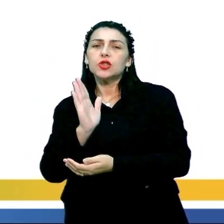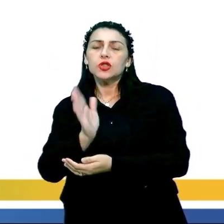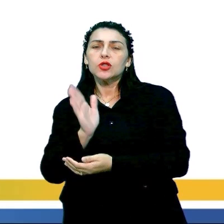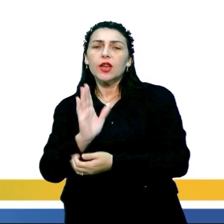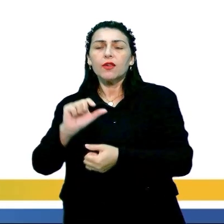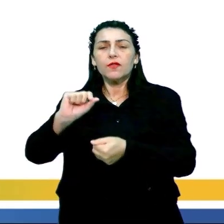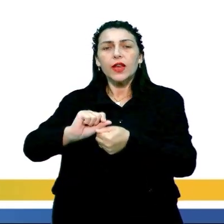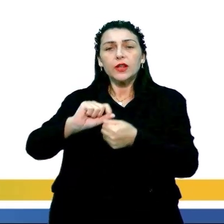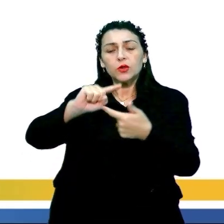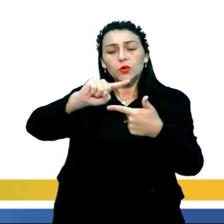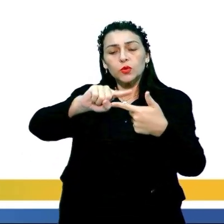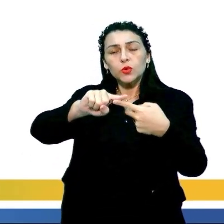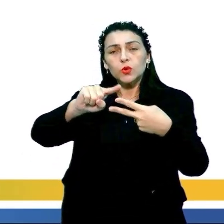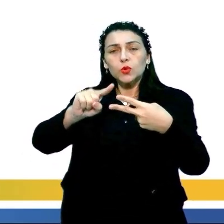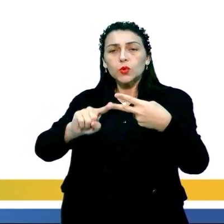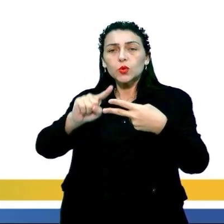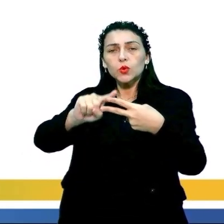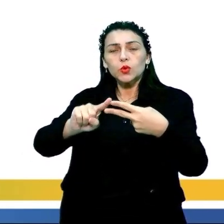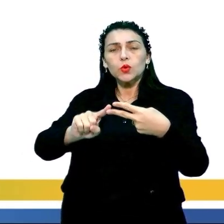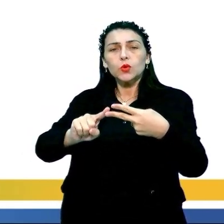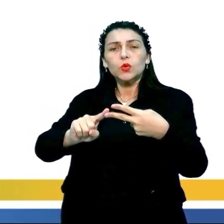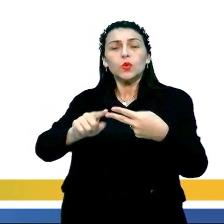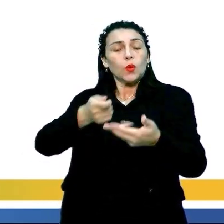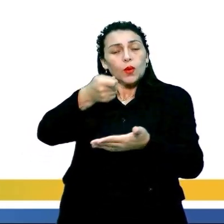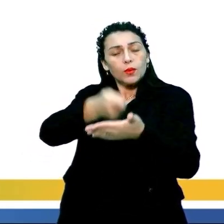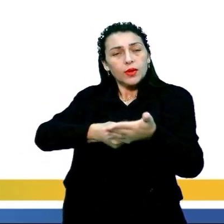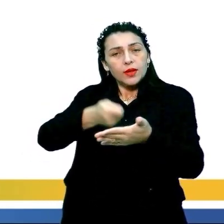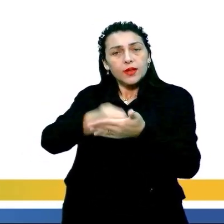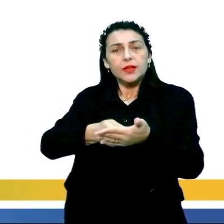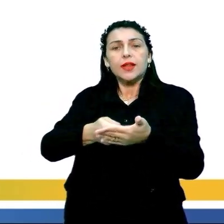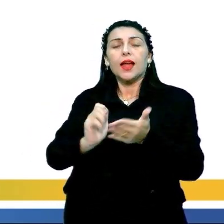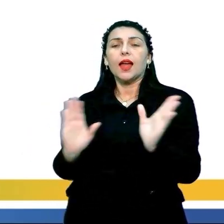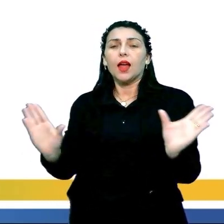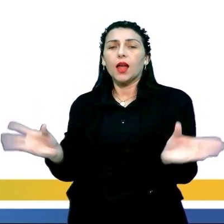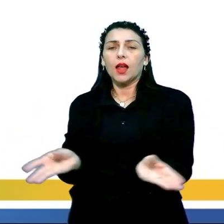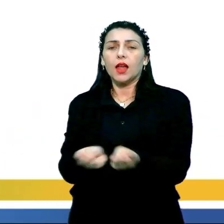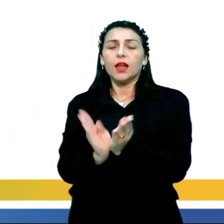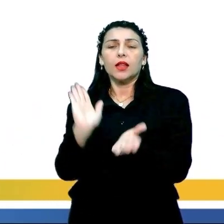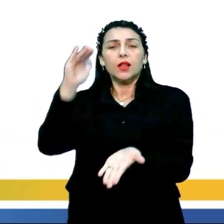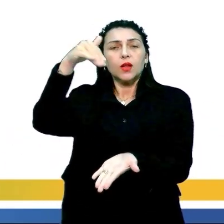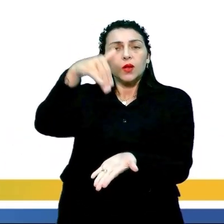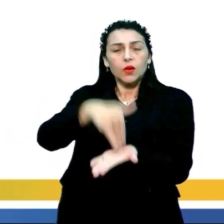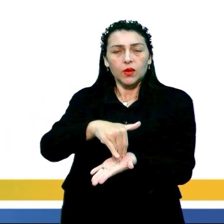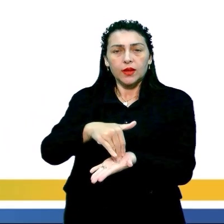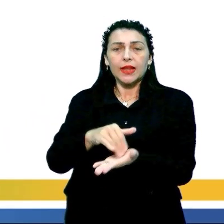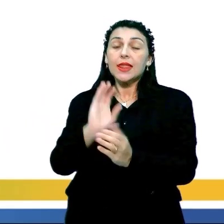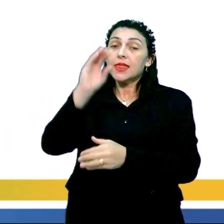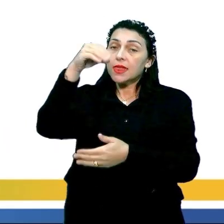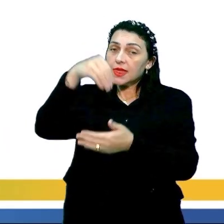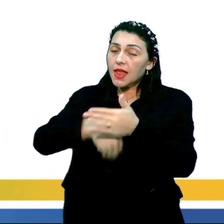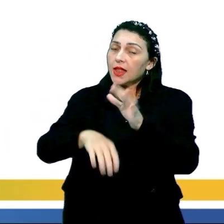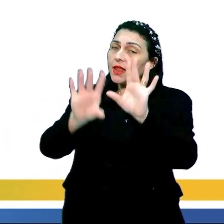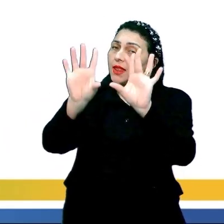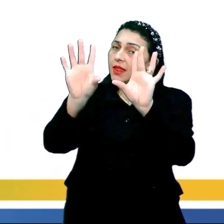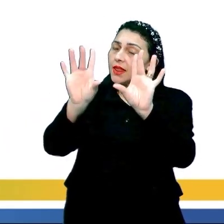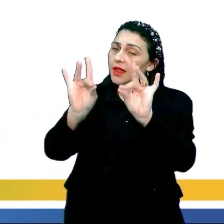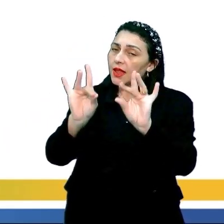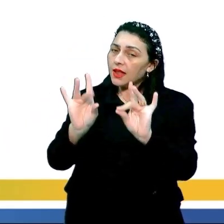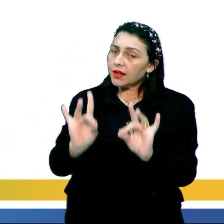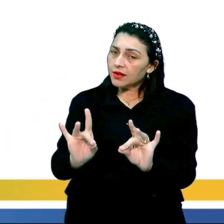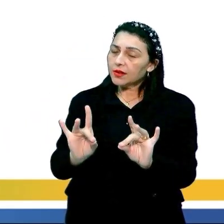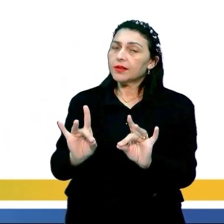cumpriu duas exigências da conclusão. Ela colocou o agente e detalhou já em